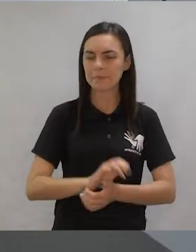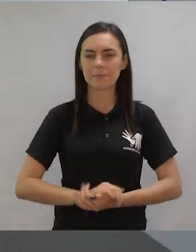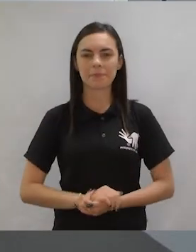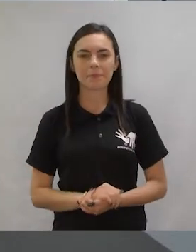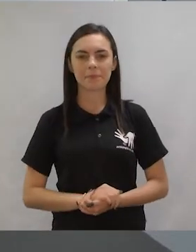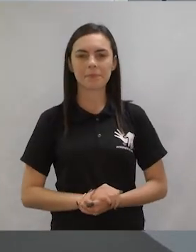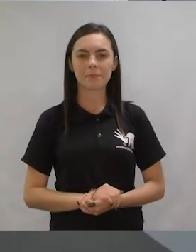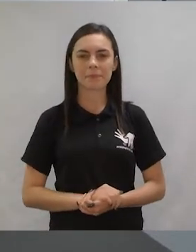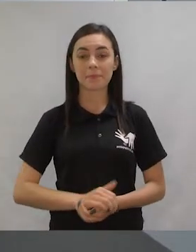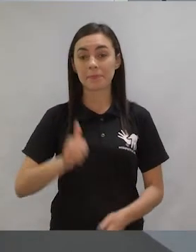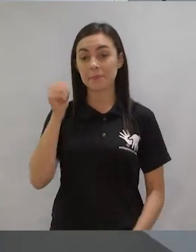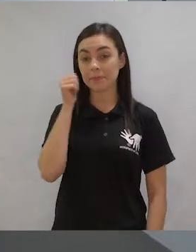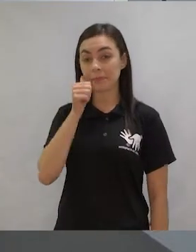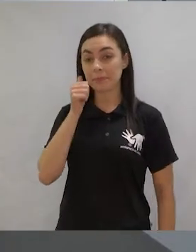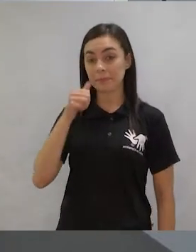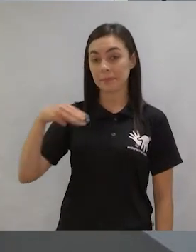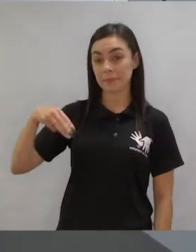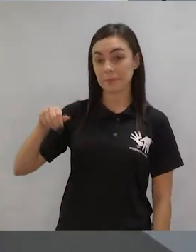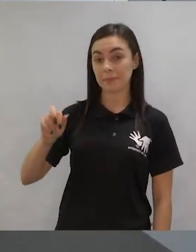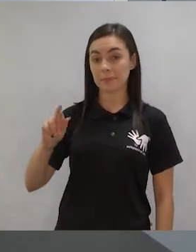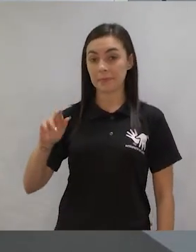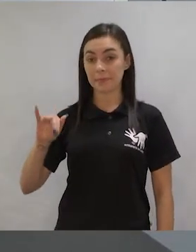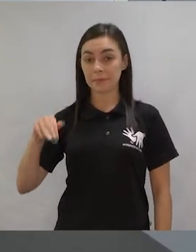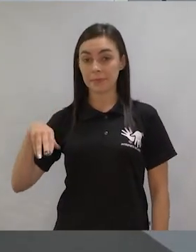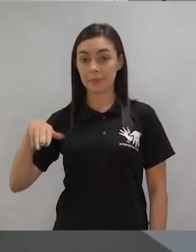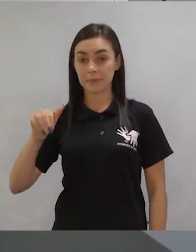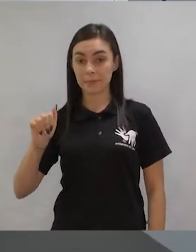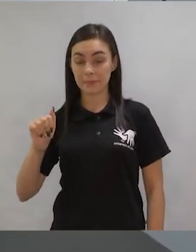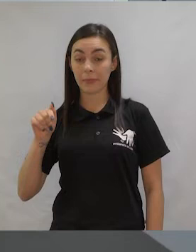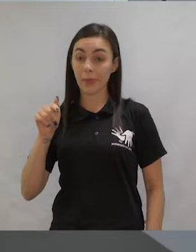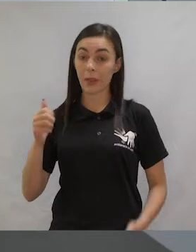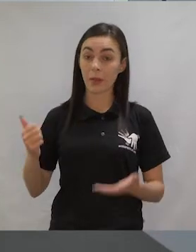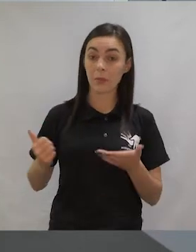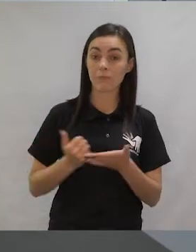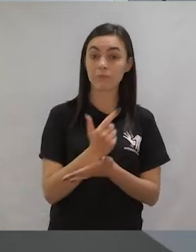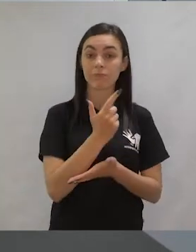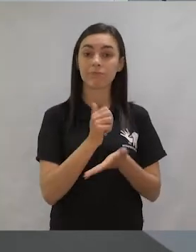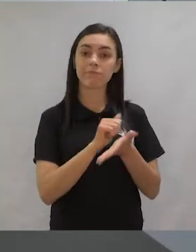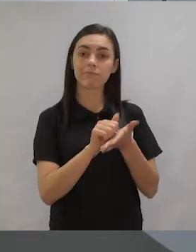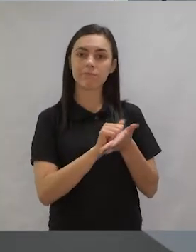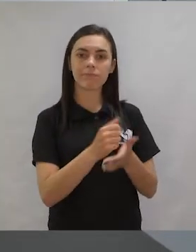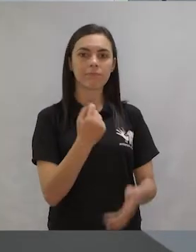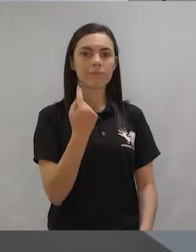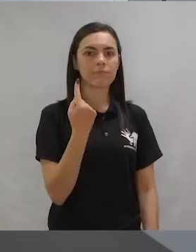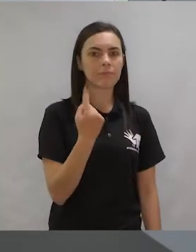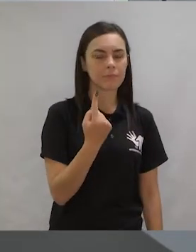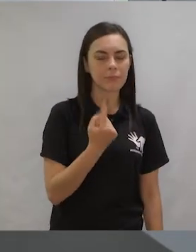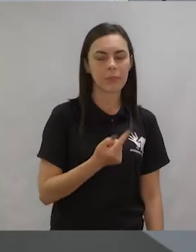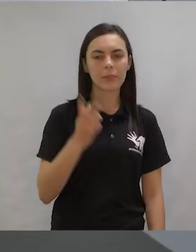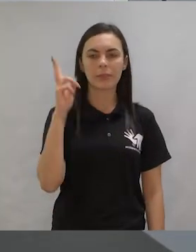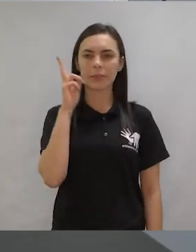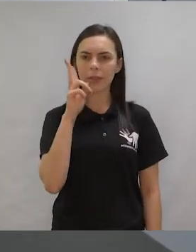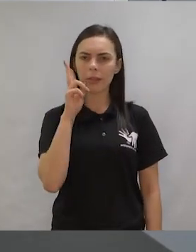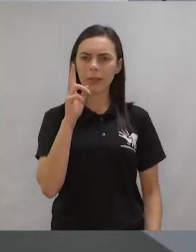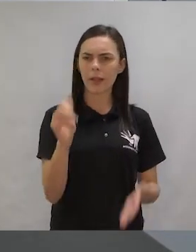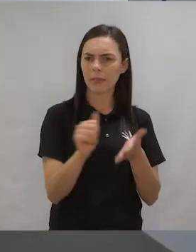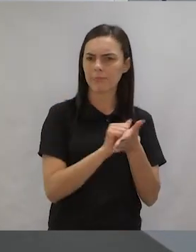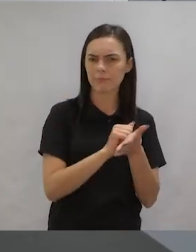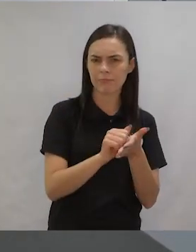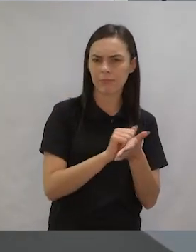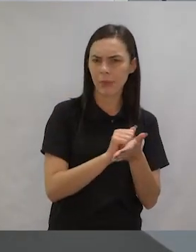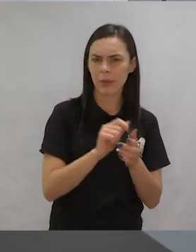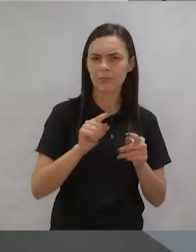juntos. Marina comprou uma borracha. Então, lembrando que a borracha está